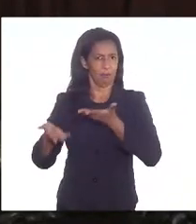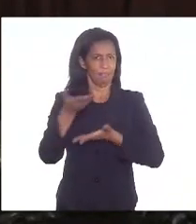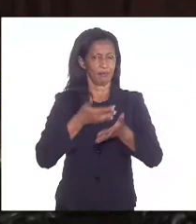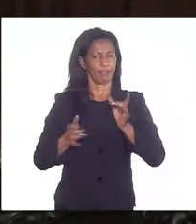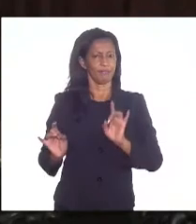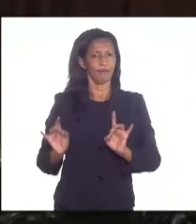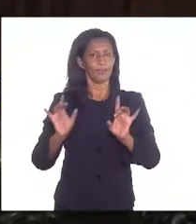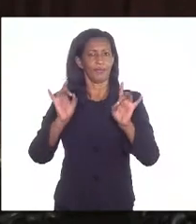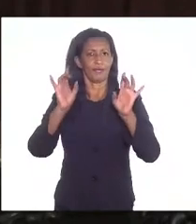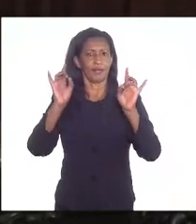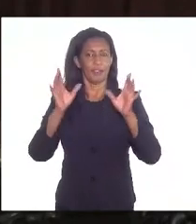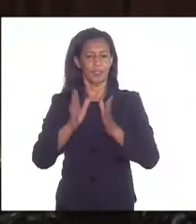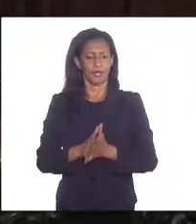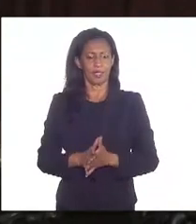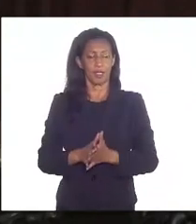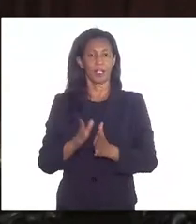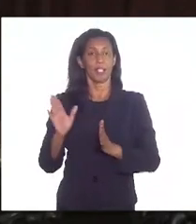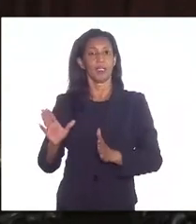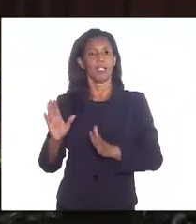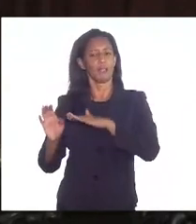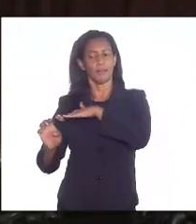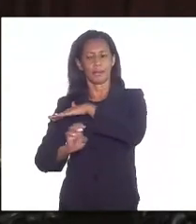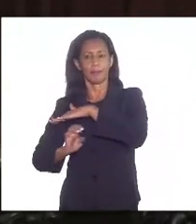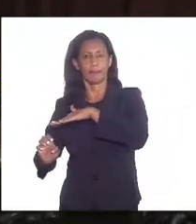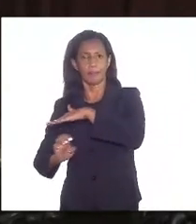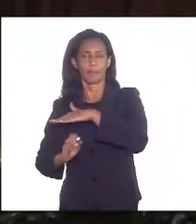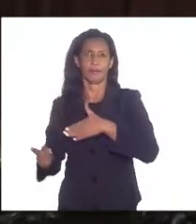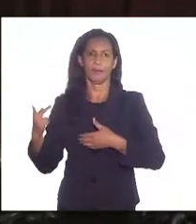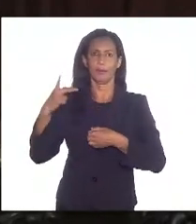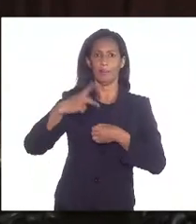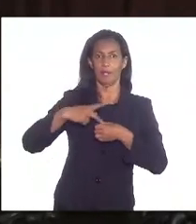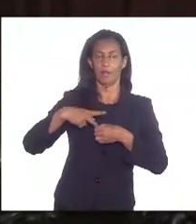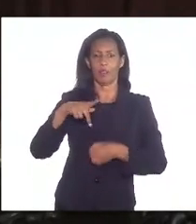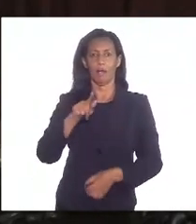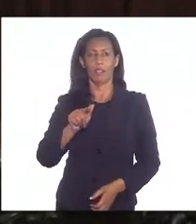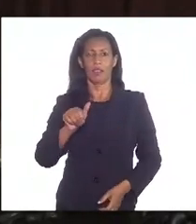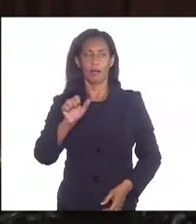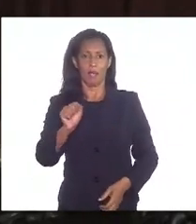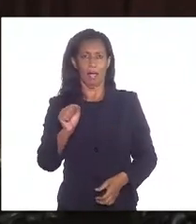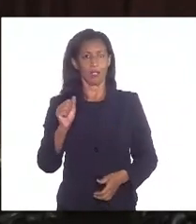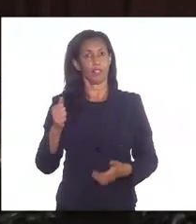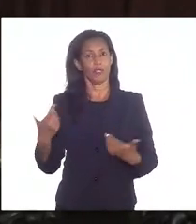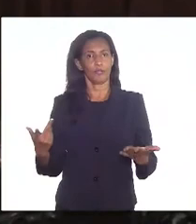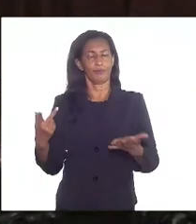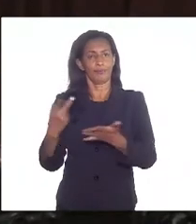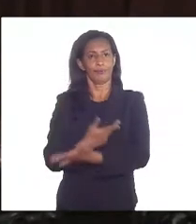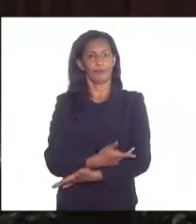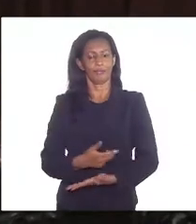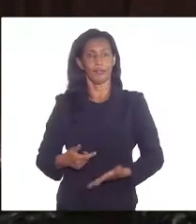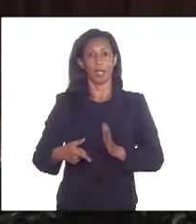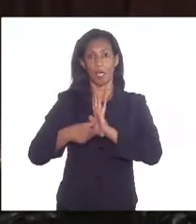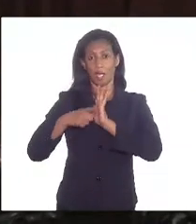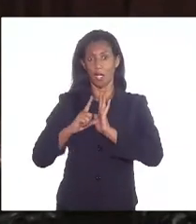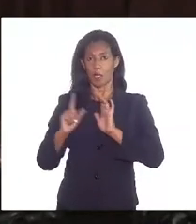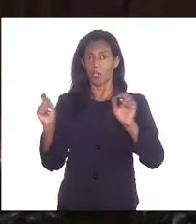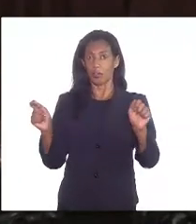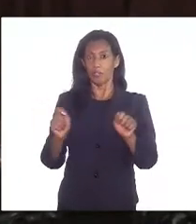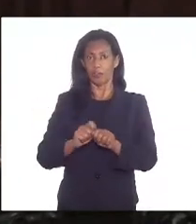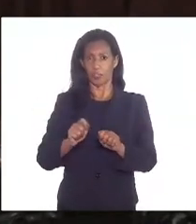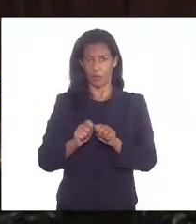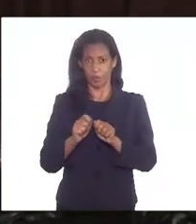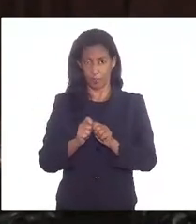especiais que as concessionárias de petróleo e gás efetuam antes de fazer